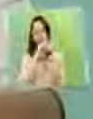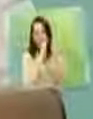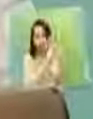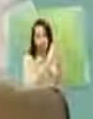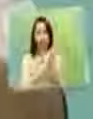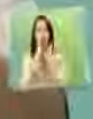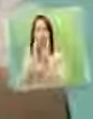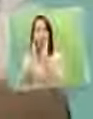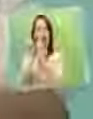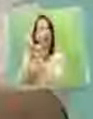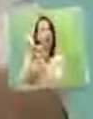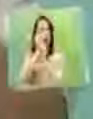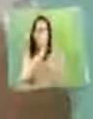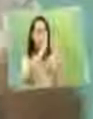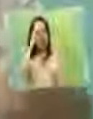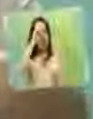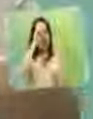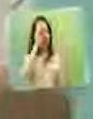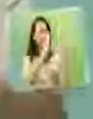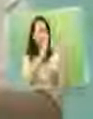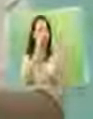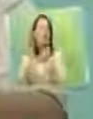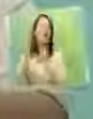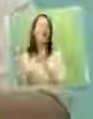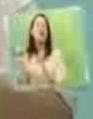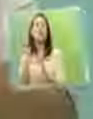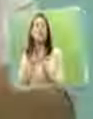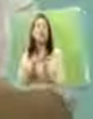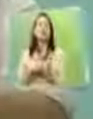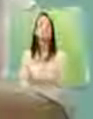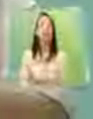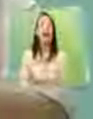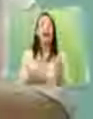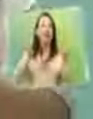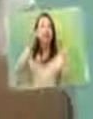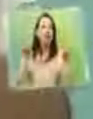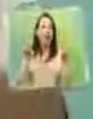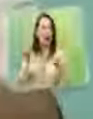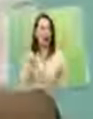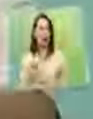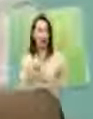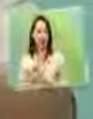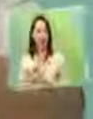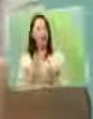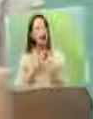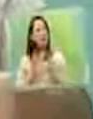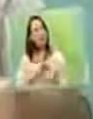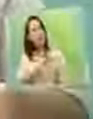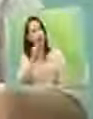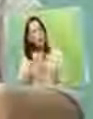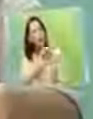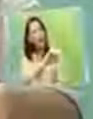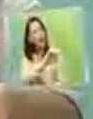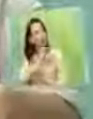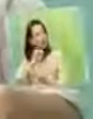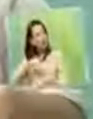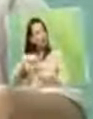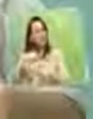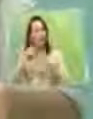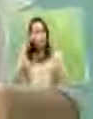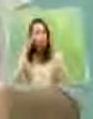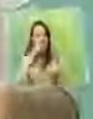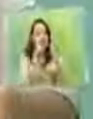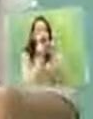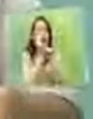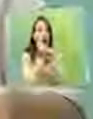separados. Separados, né? A gente não estuda, não é uma história temática, né? Então, fazer esse esforço de procurar identificar ao longo